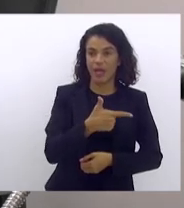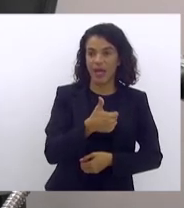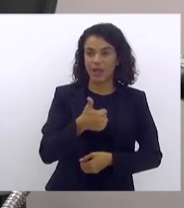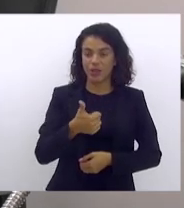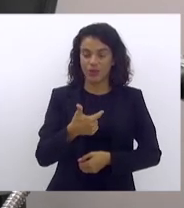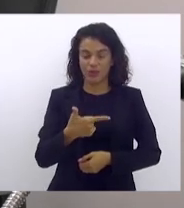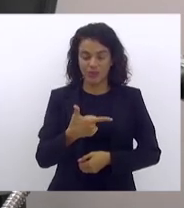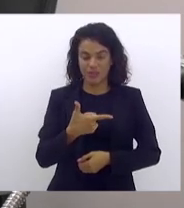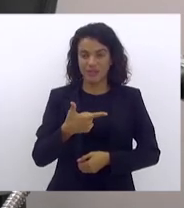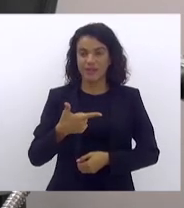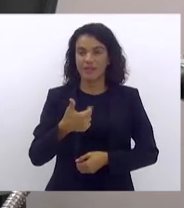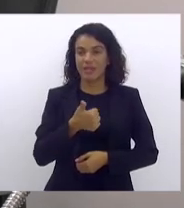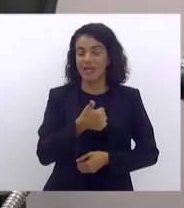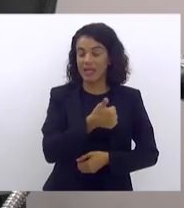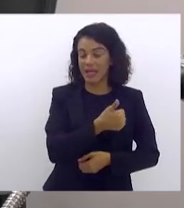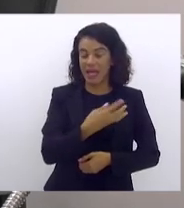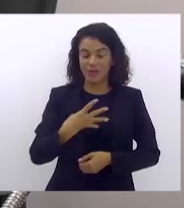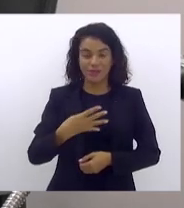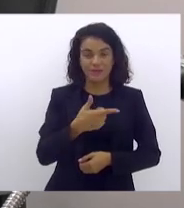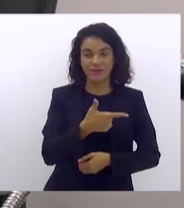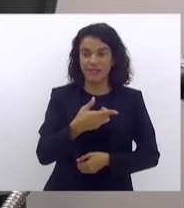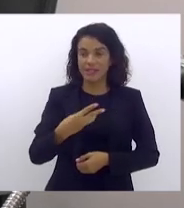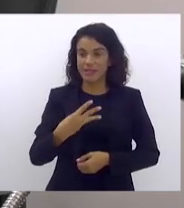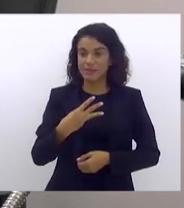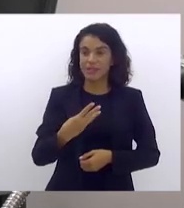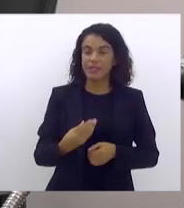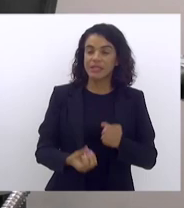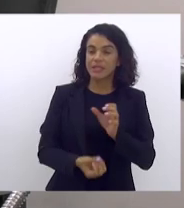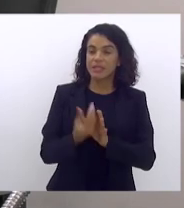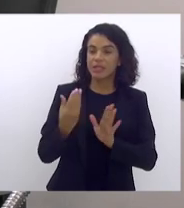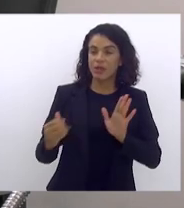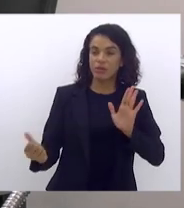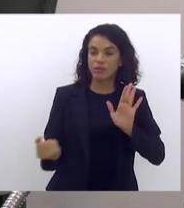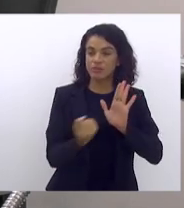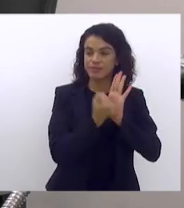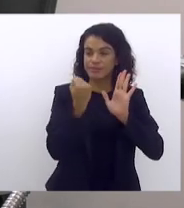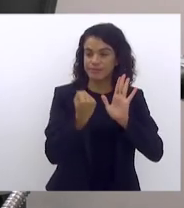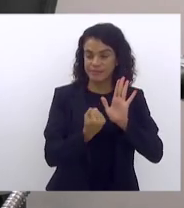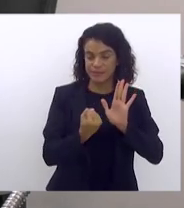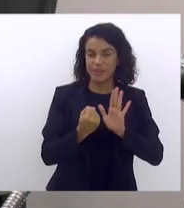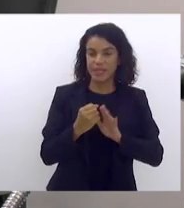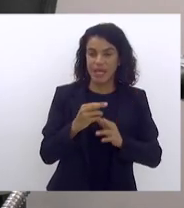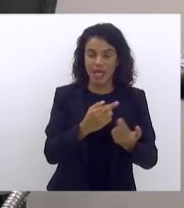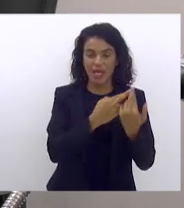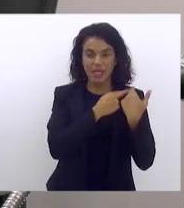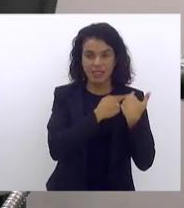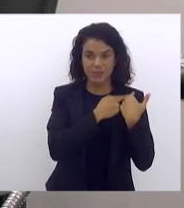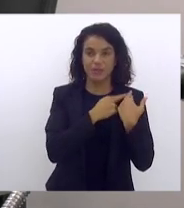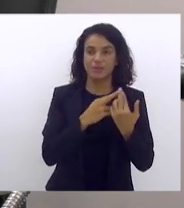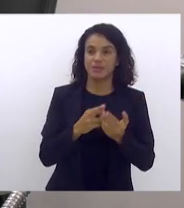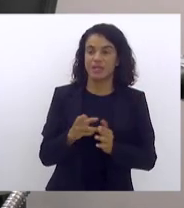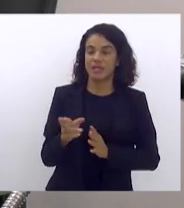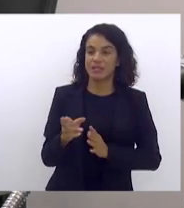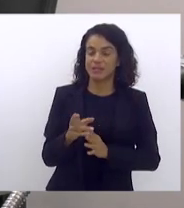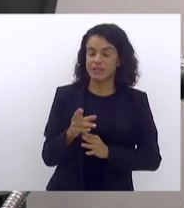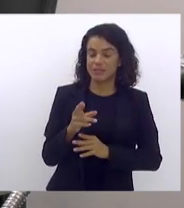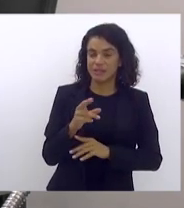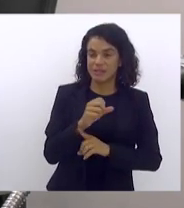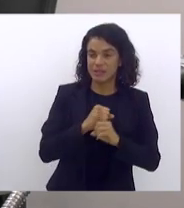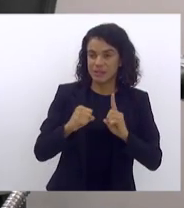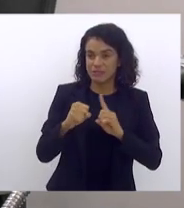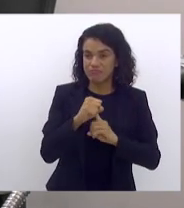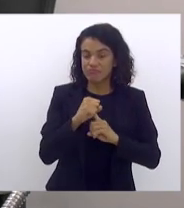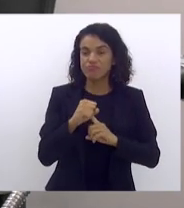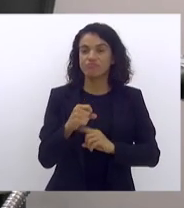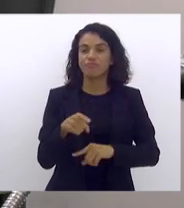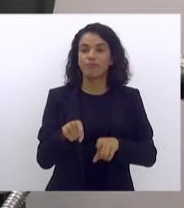23, de autoria do deputado Thiago Rangel, que cria o selo de responsabilidade social Empresa Sem Assédio, que objetiva estimular boas